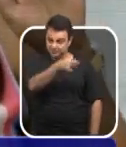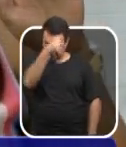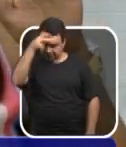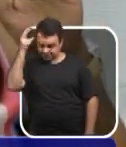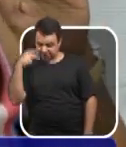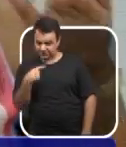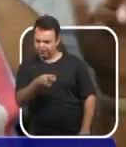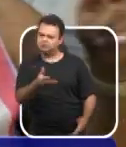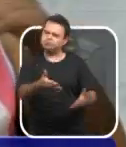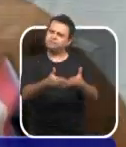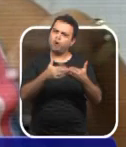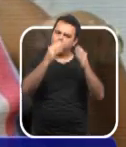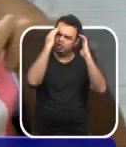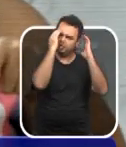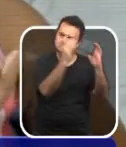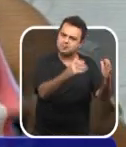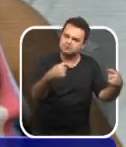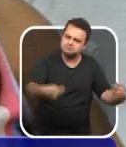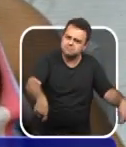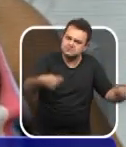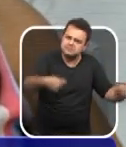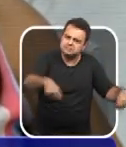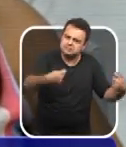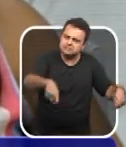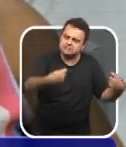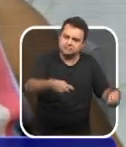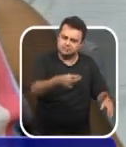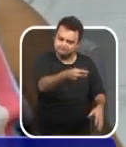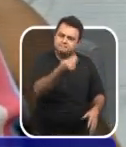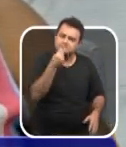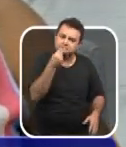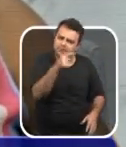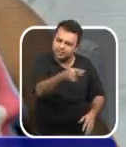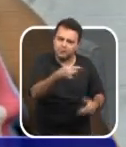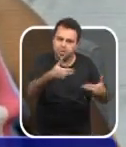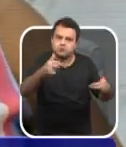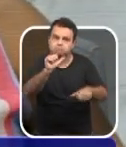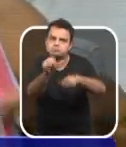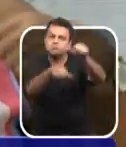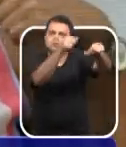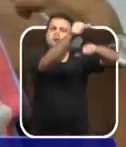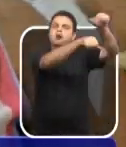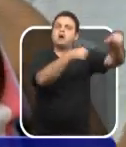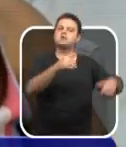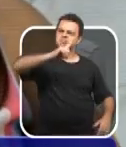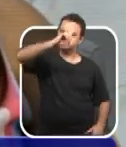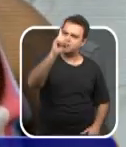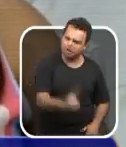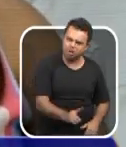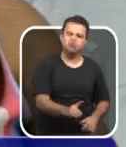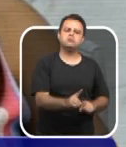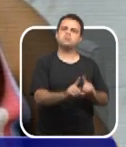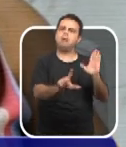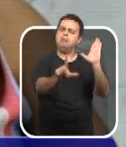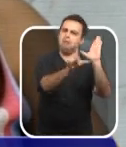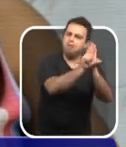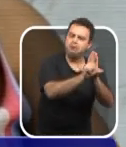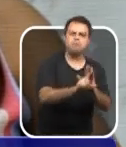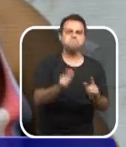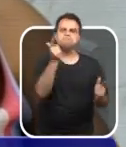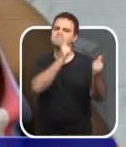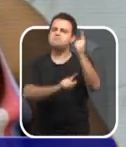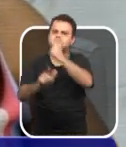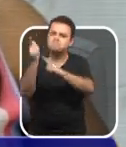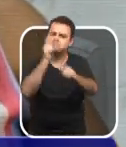vamos ter um respeito, porque através do político as situações mudam na sociedade, direitos são garantidos